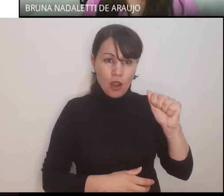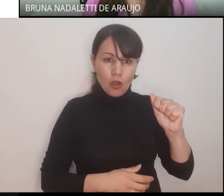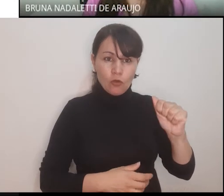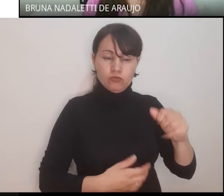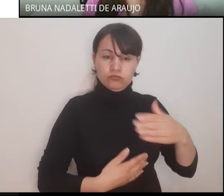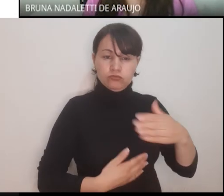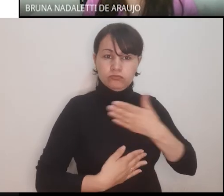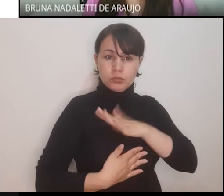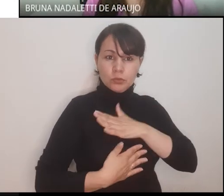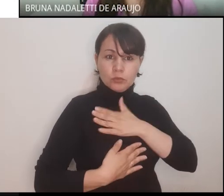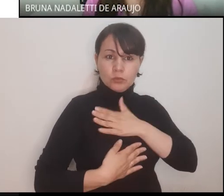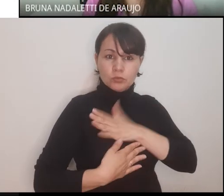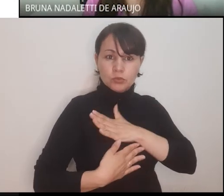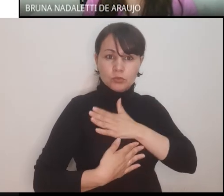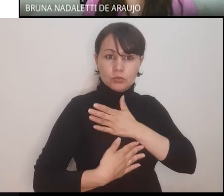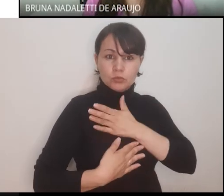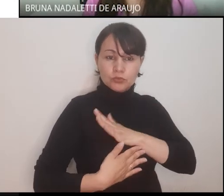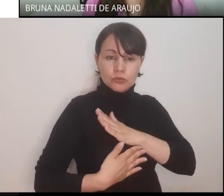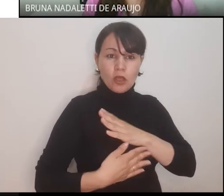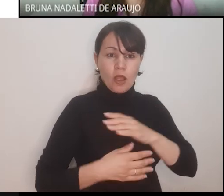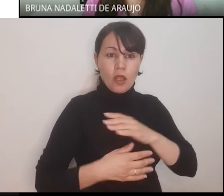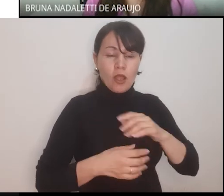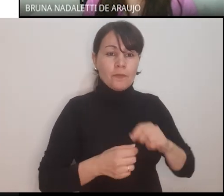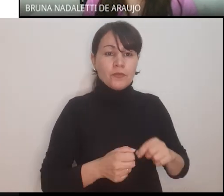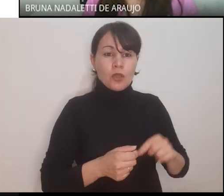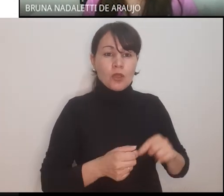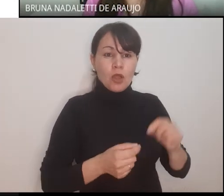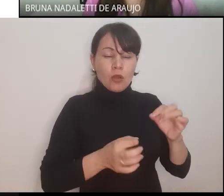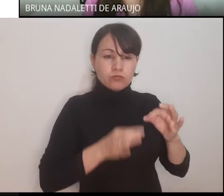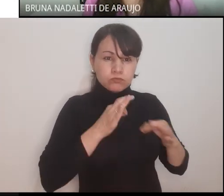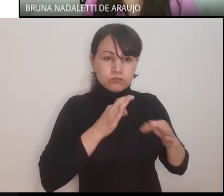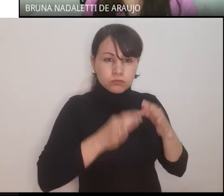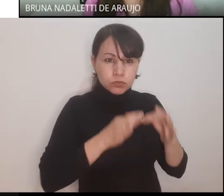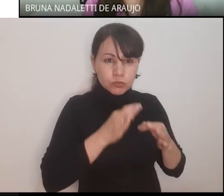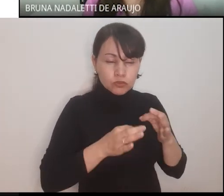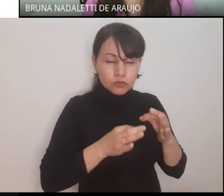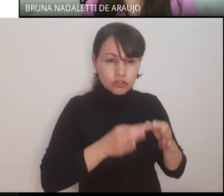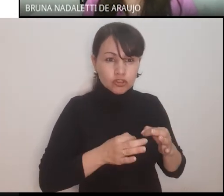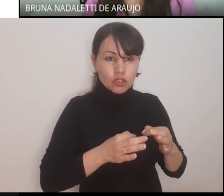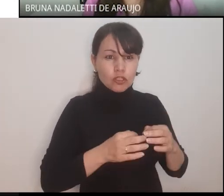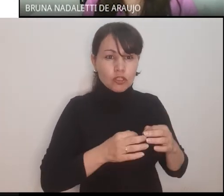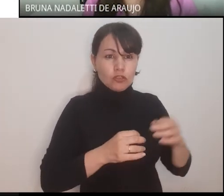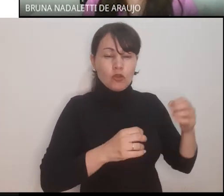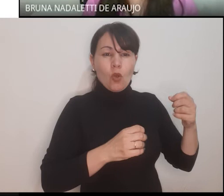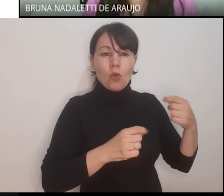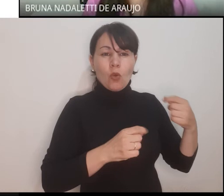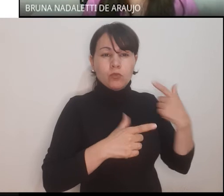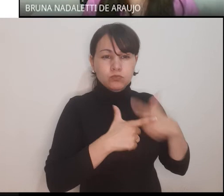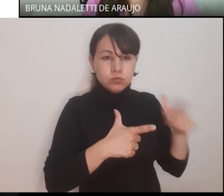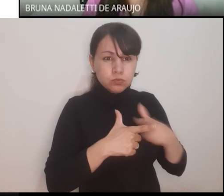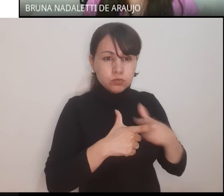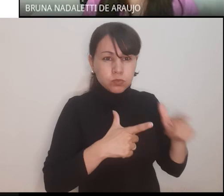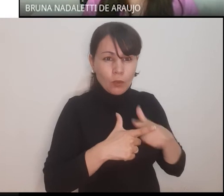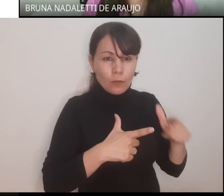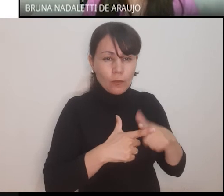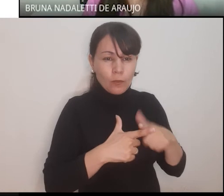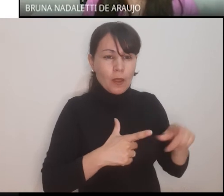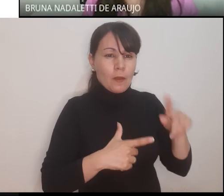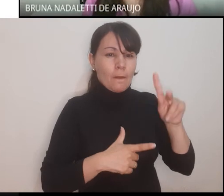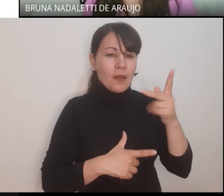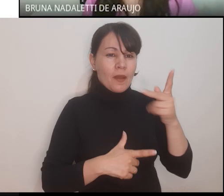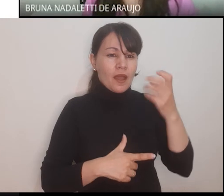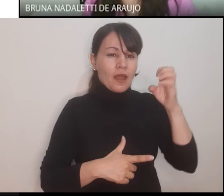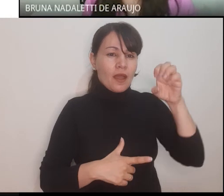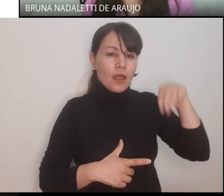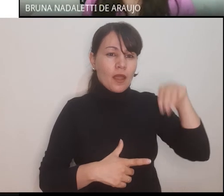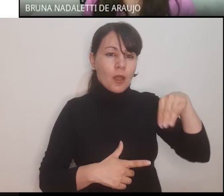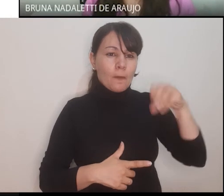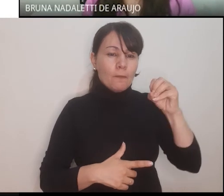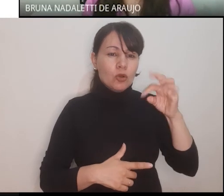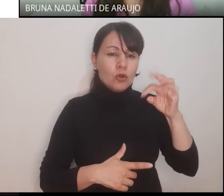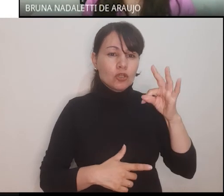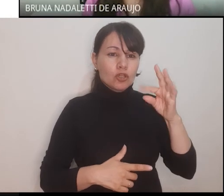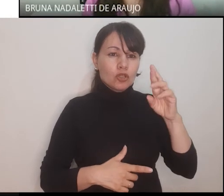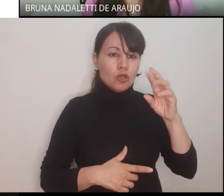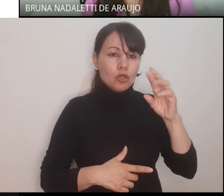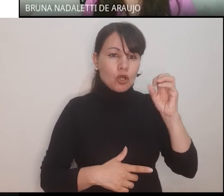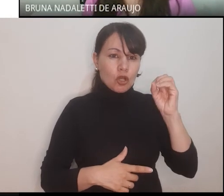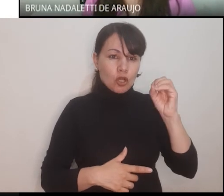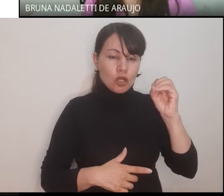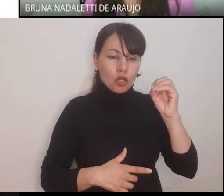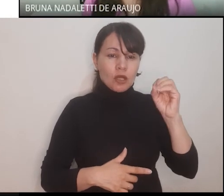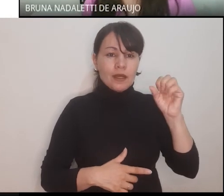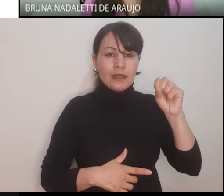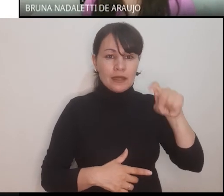locais, formação de hematomas, pneumotórax e hemotórax, sendo as duas últimas